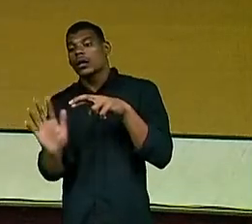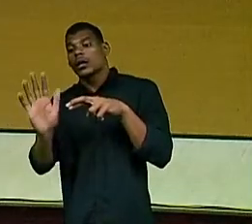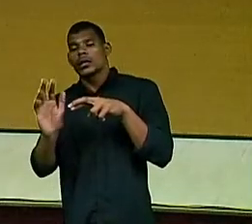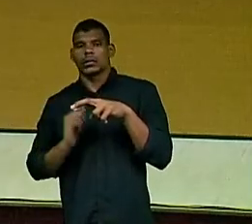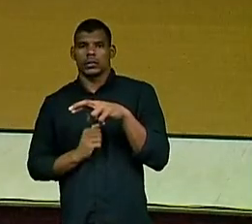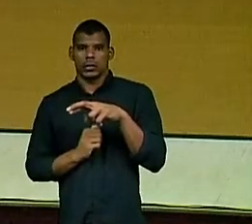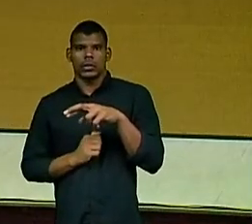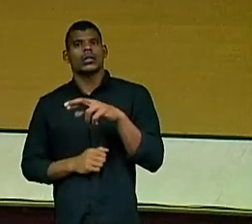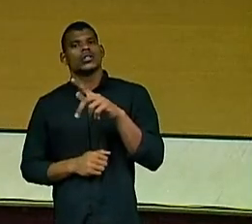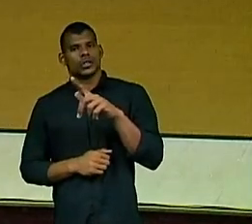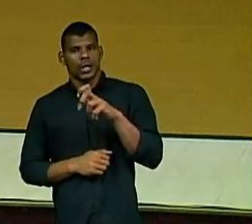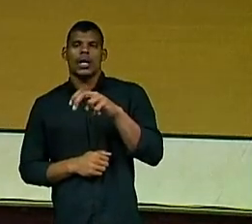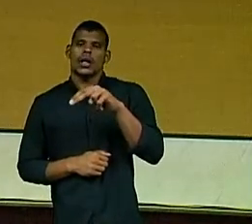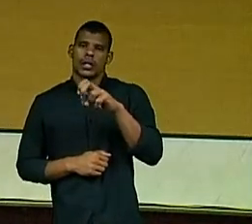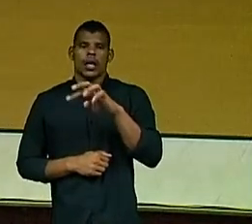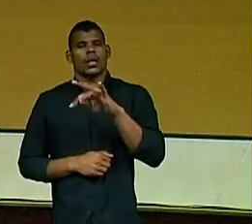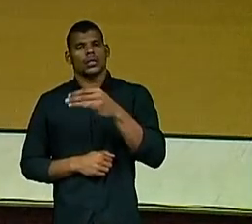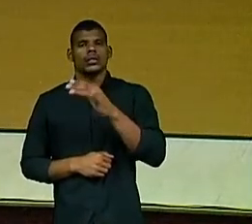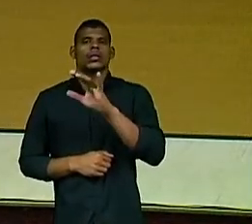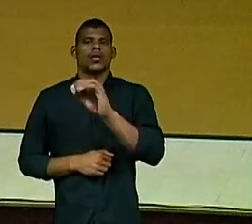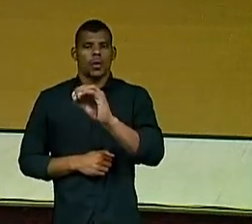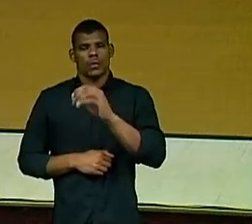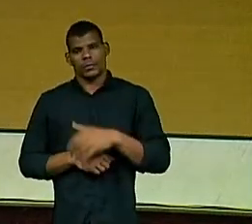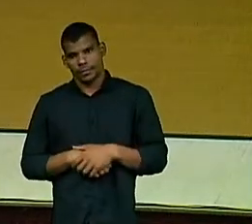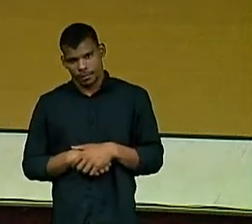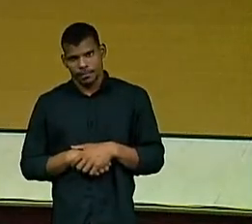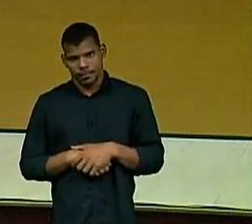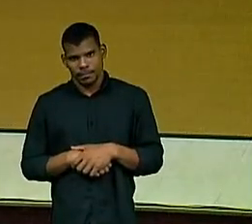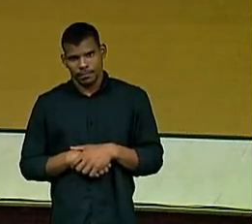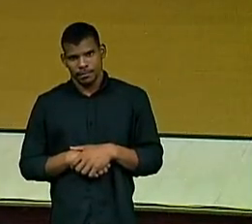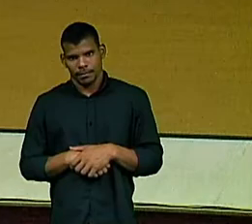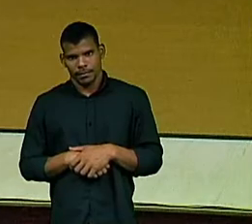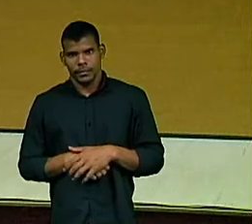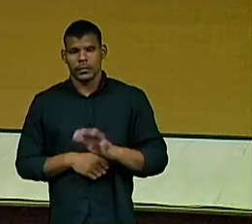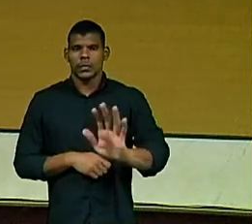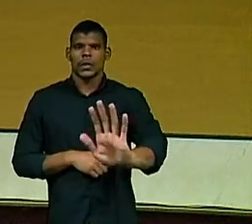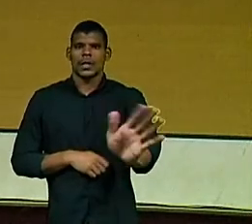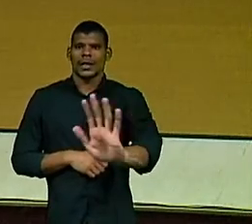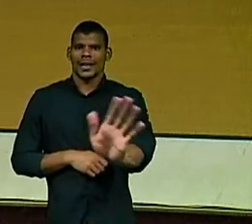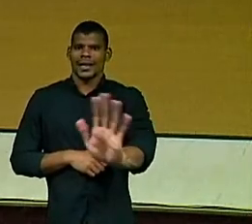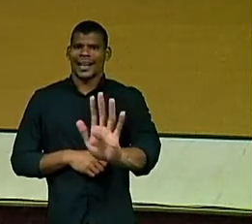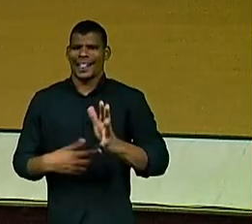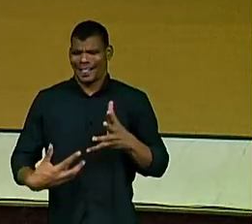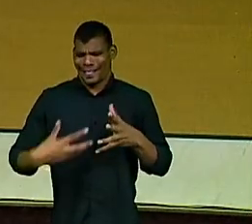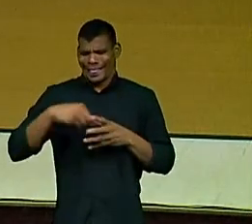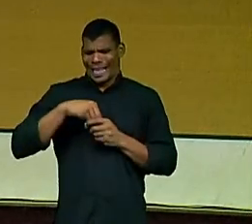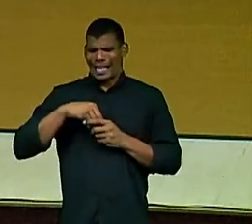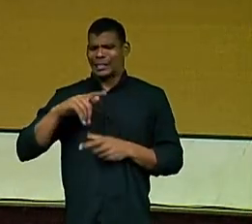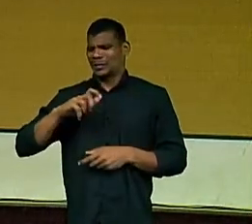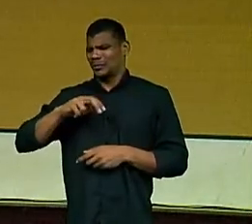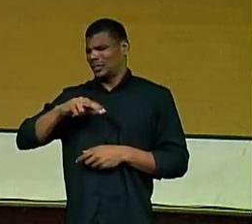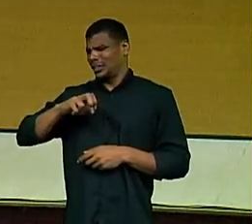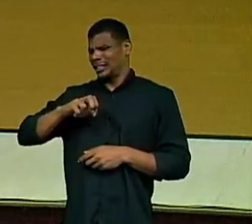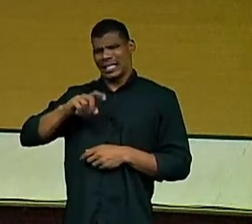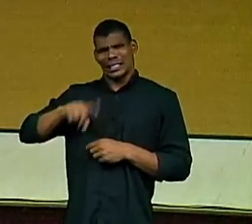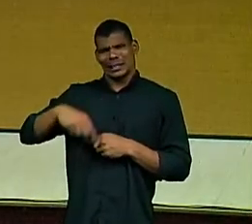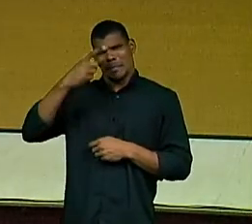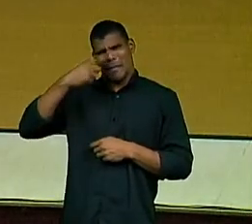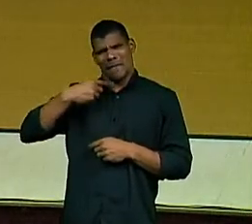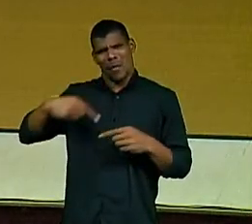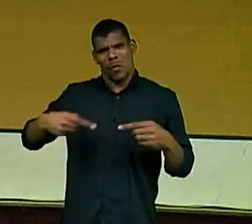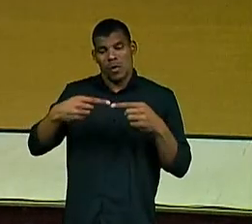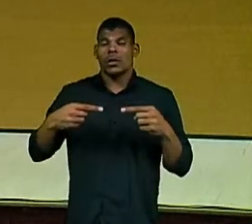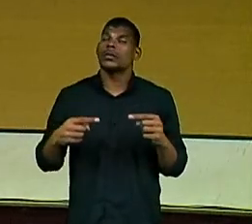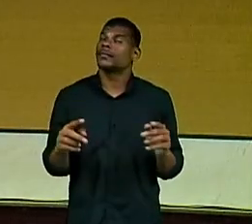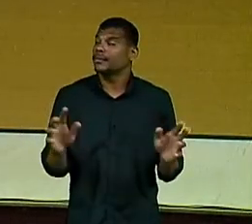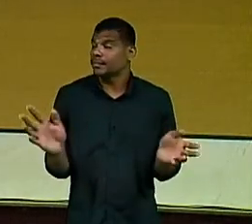genético código genético não tem nada a ver com Qual gênero tem código genético tem a ver com